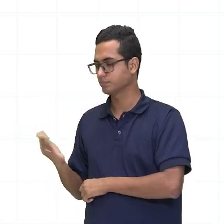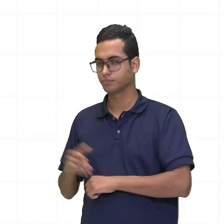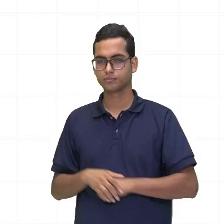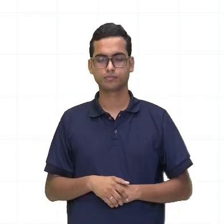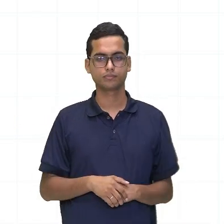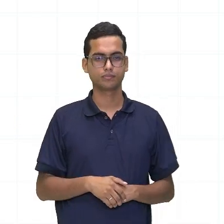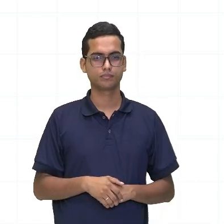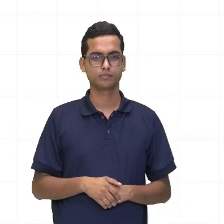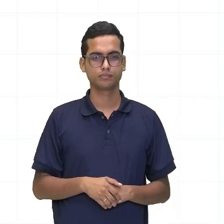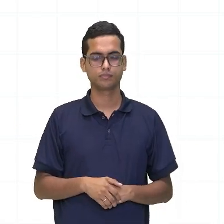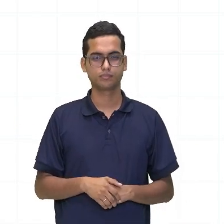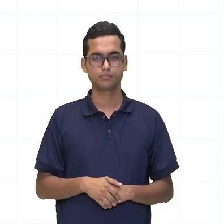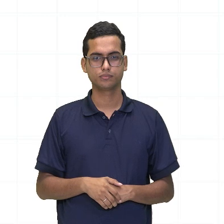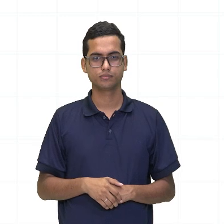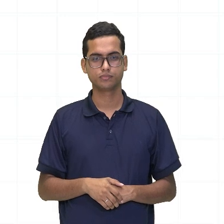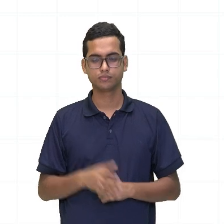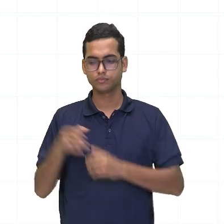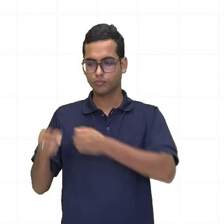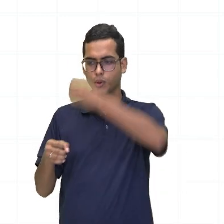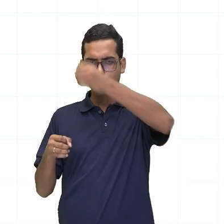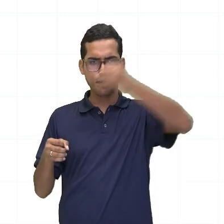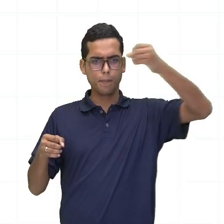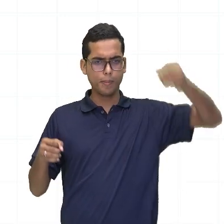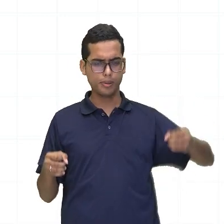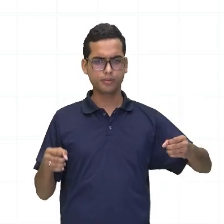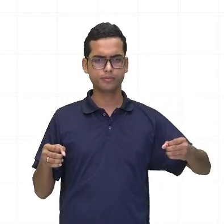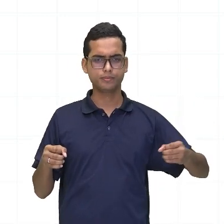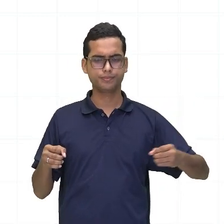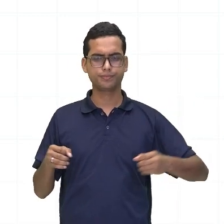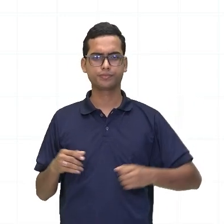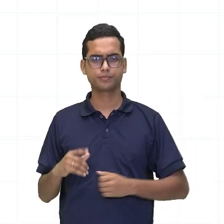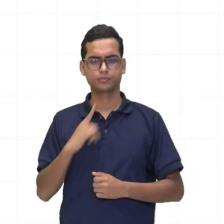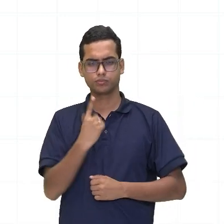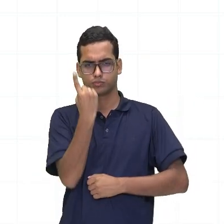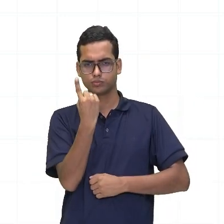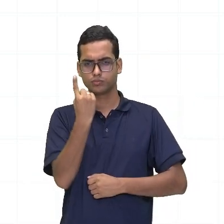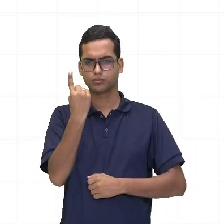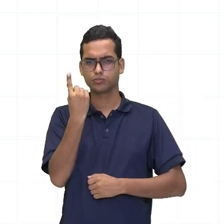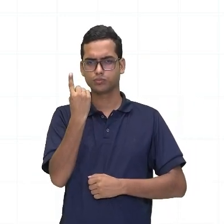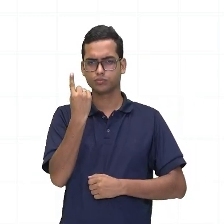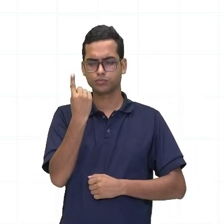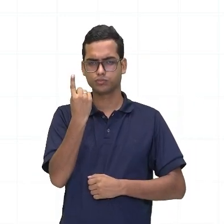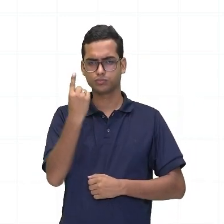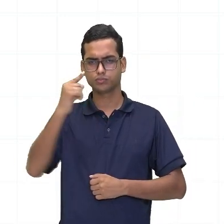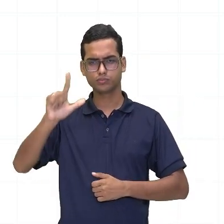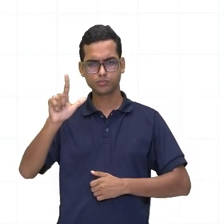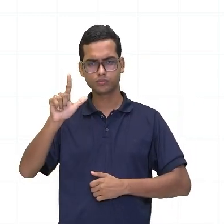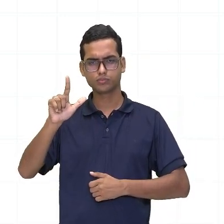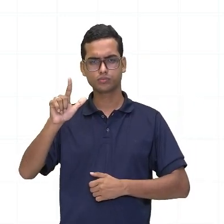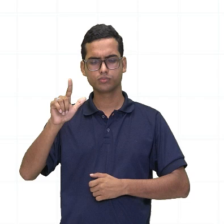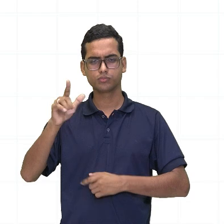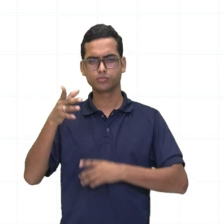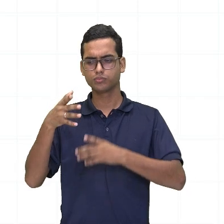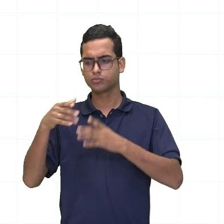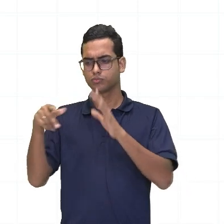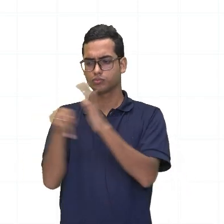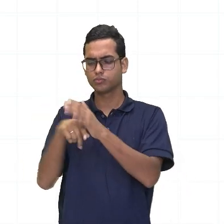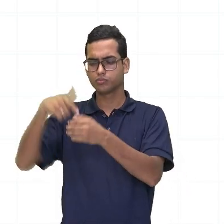de 4 cilindros vai dividir aquele 1 litro, né, em 4. Ou seja, um carro